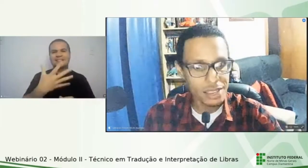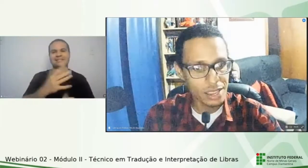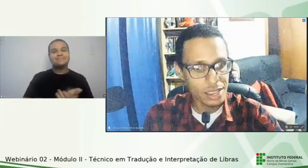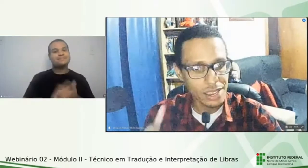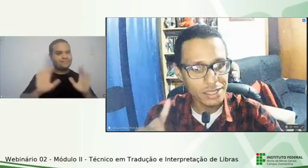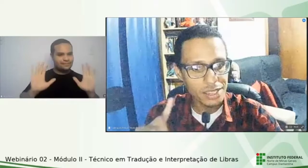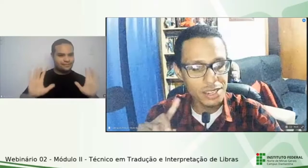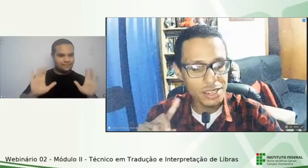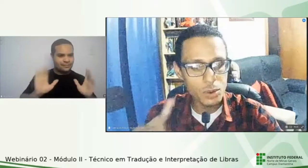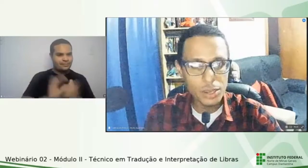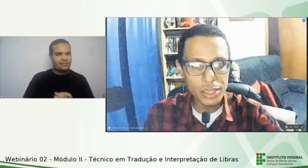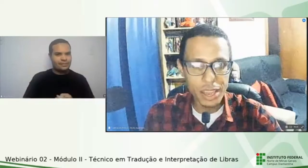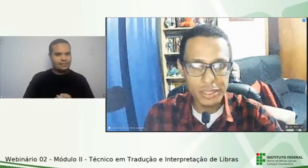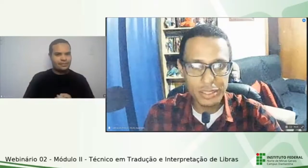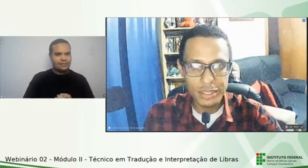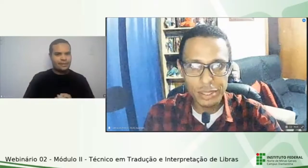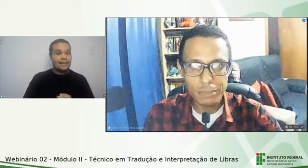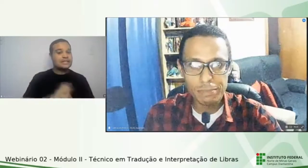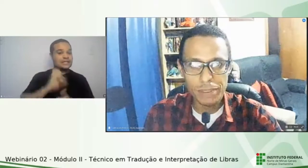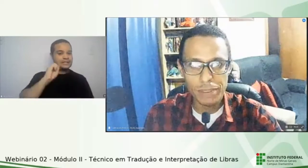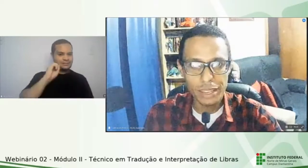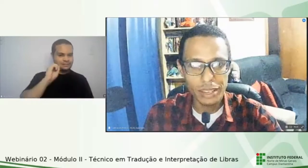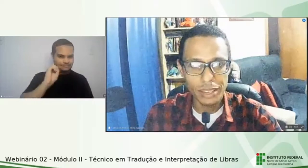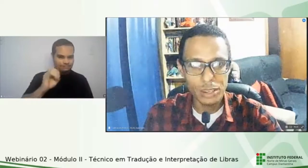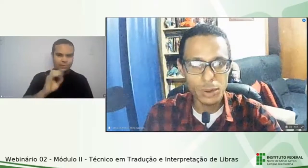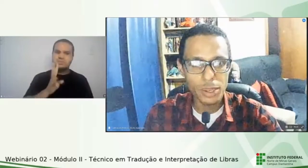para quem ainda não conhece,